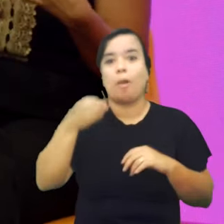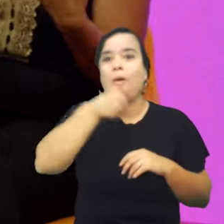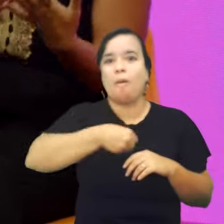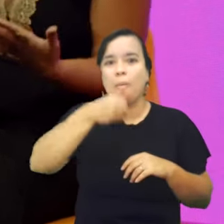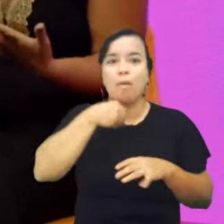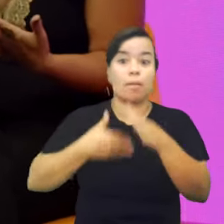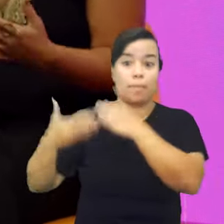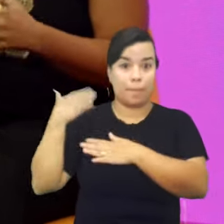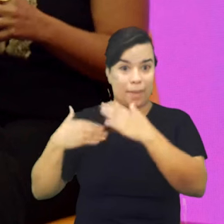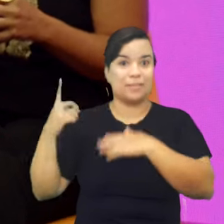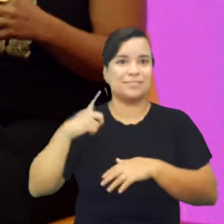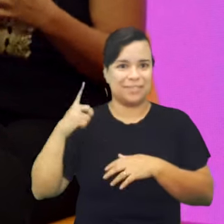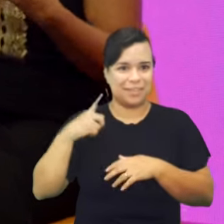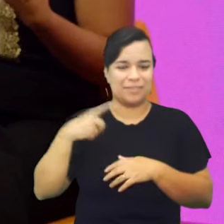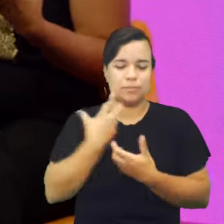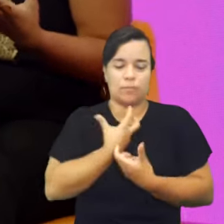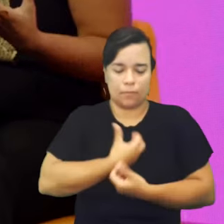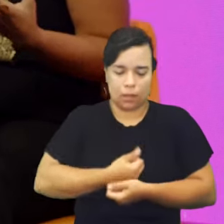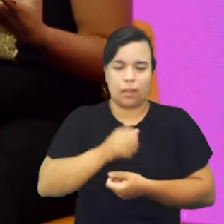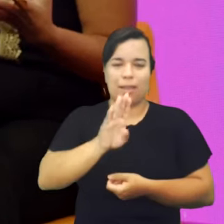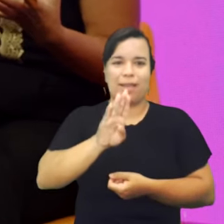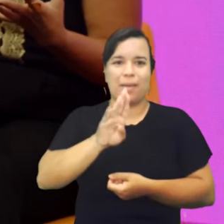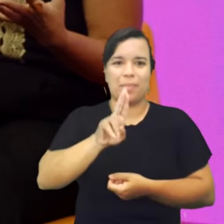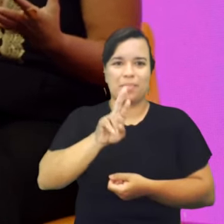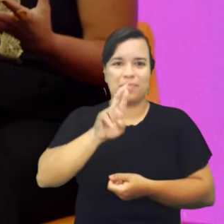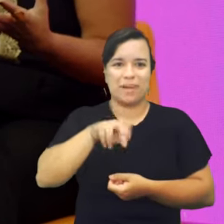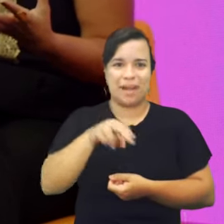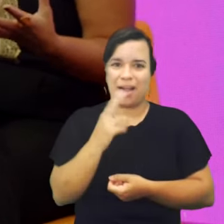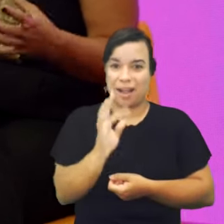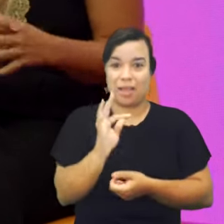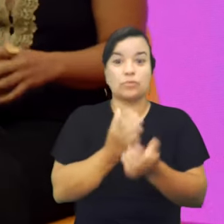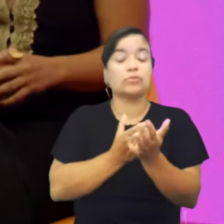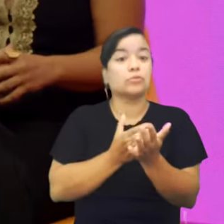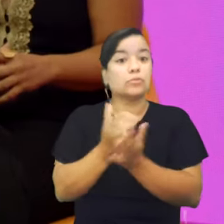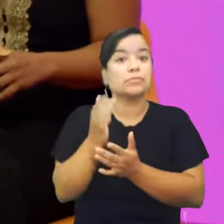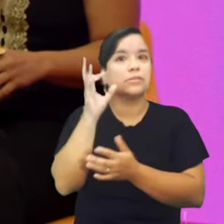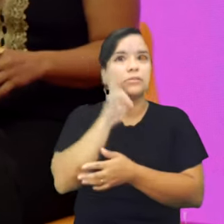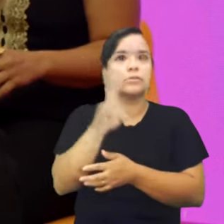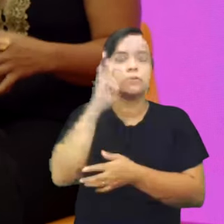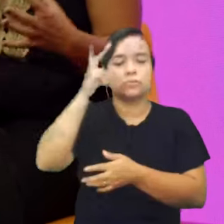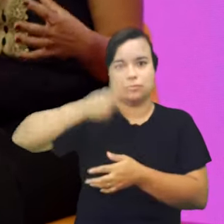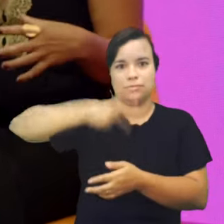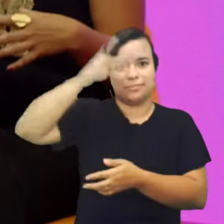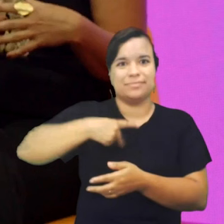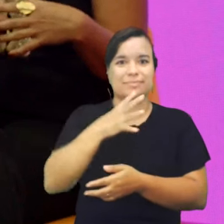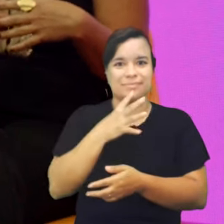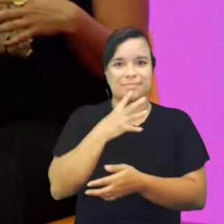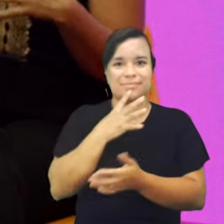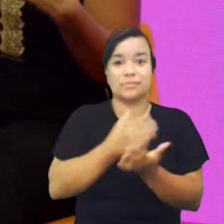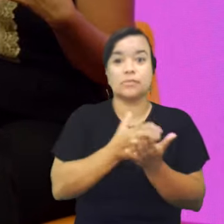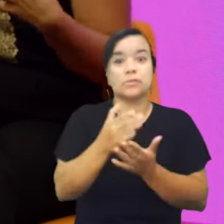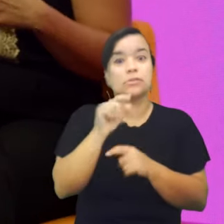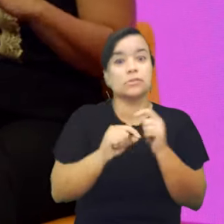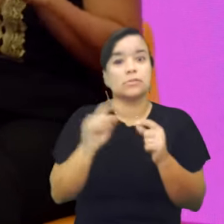eu tive o burnout, eu fui começar a jornada do autoconhecimento. E, num primeiro momento, foi justamente